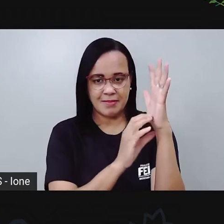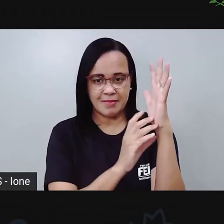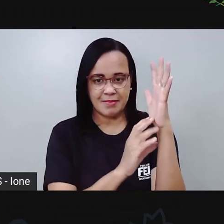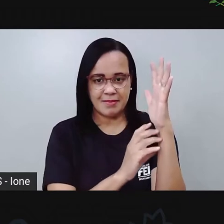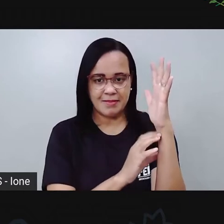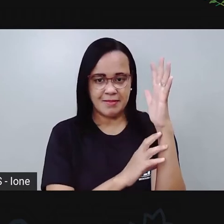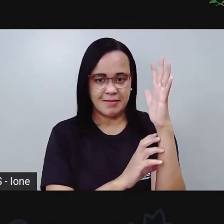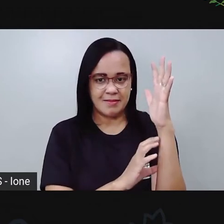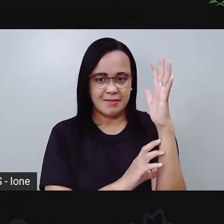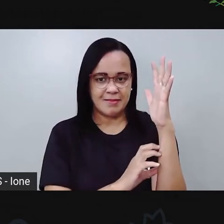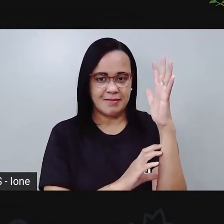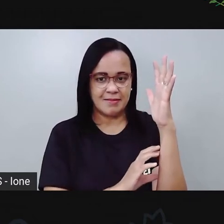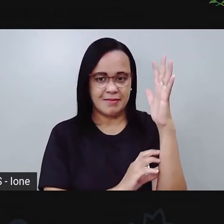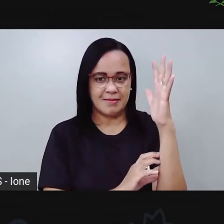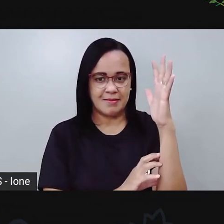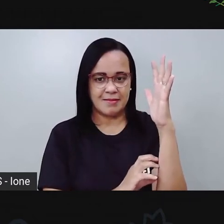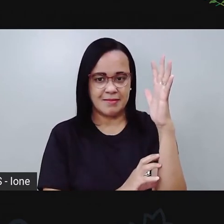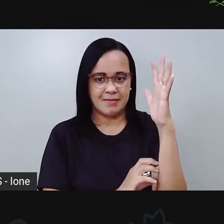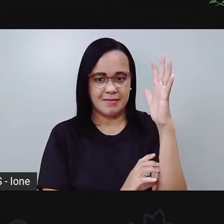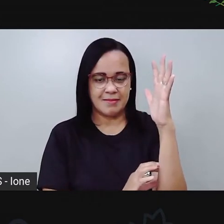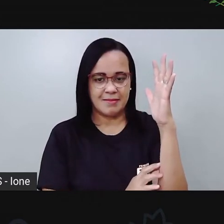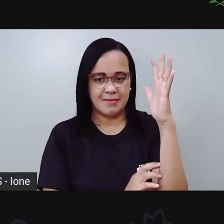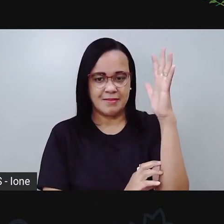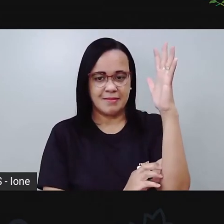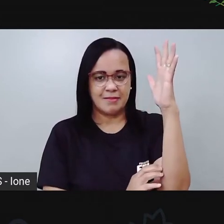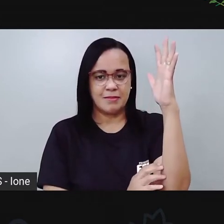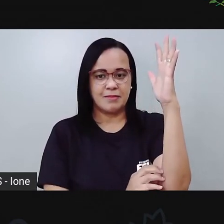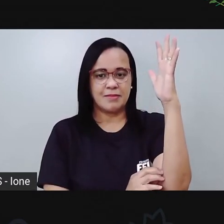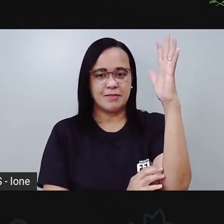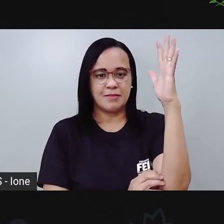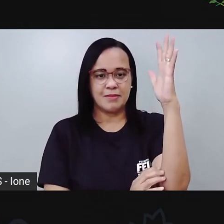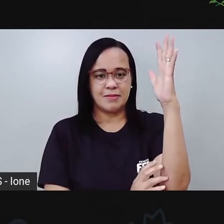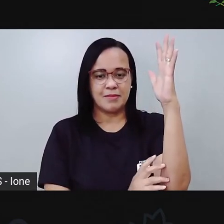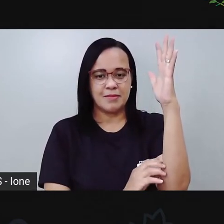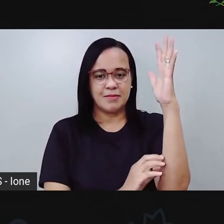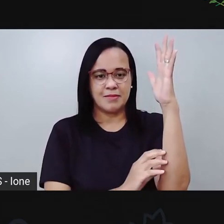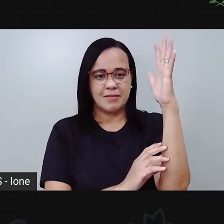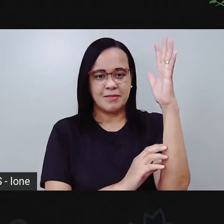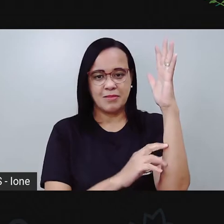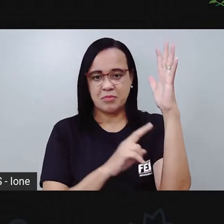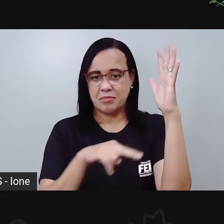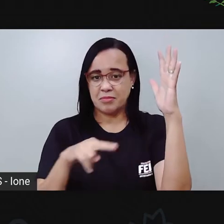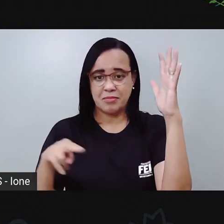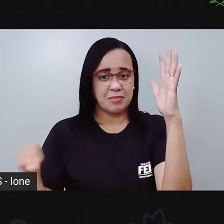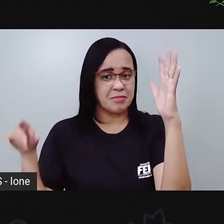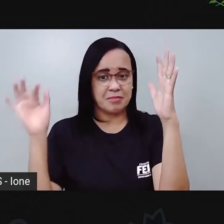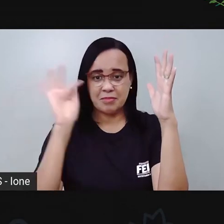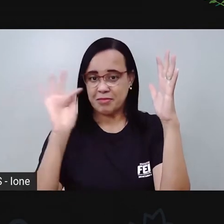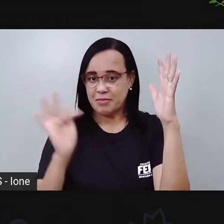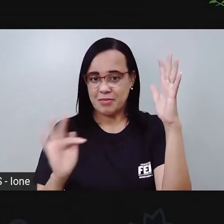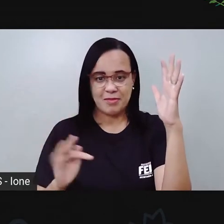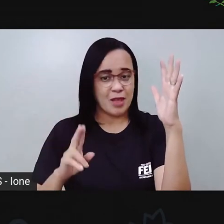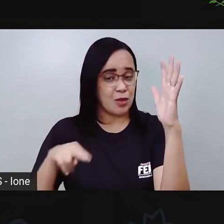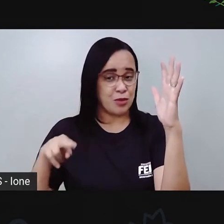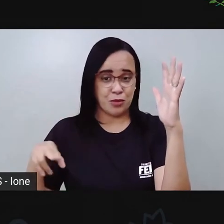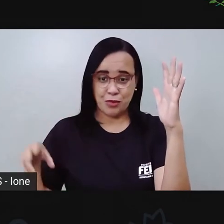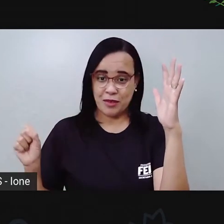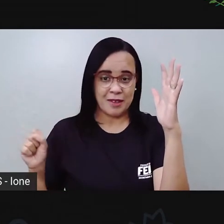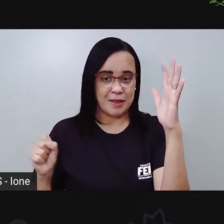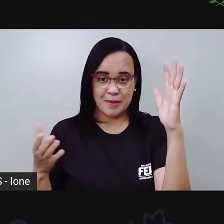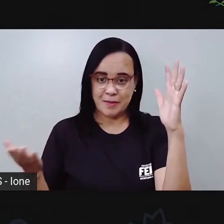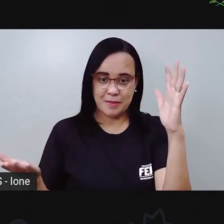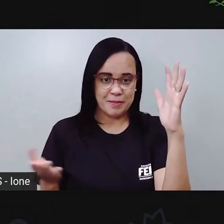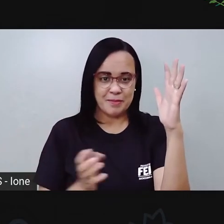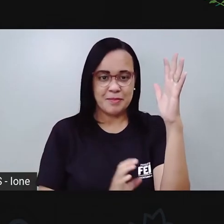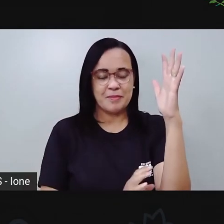parede desce desce desce no que está contente